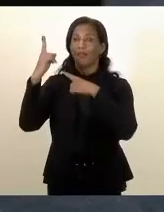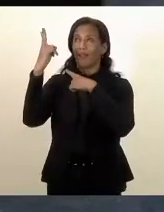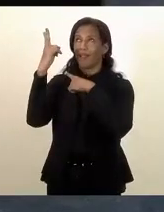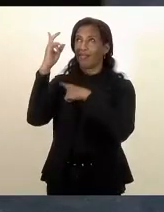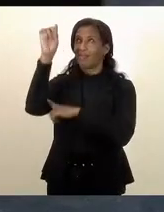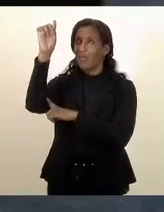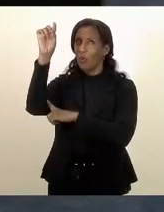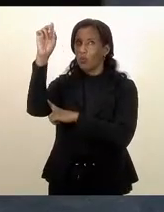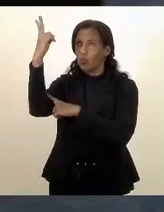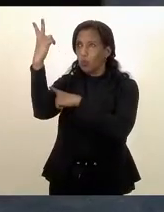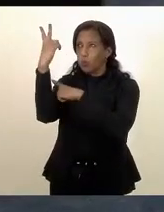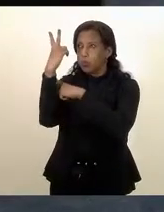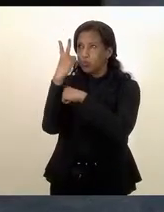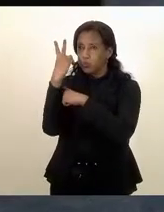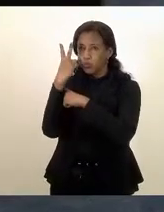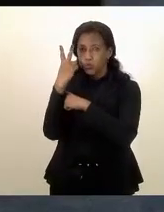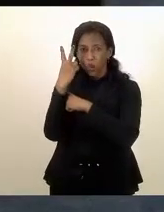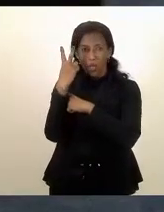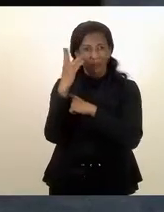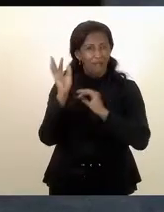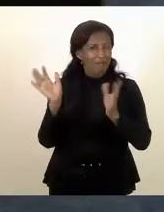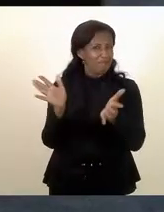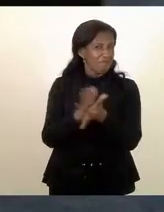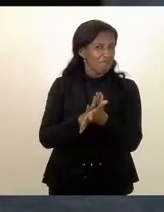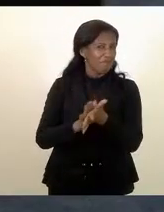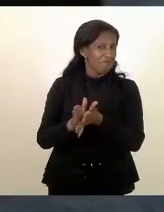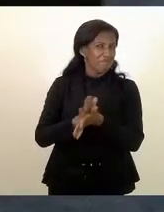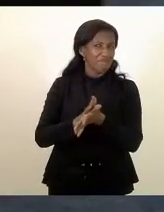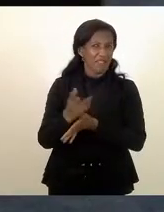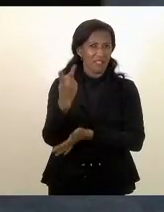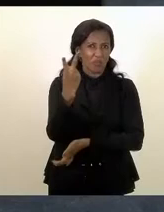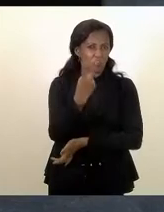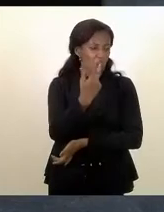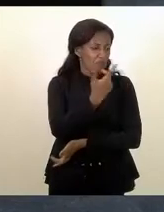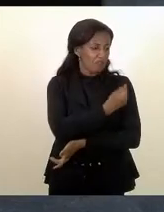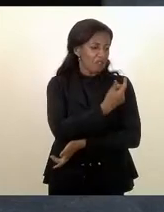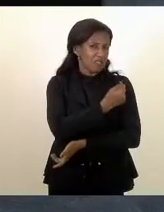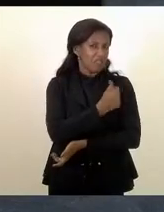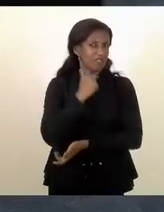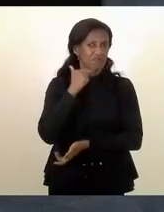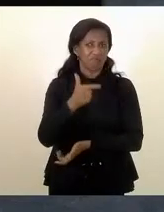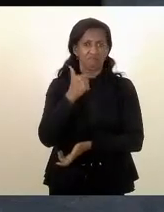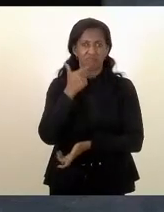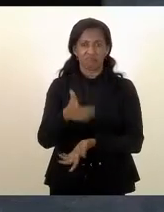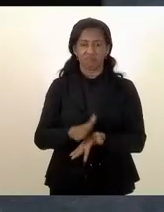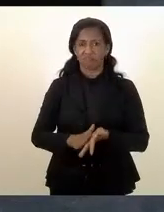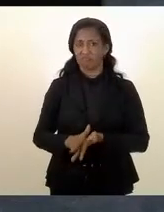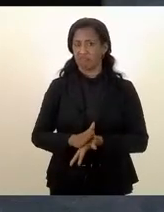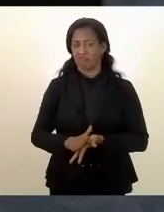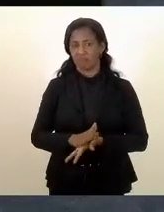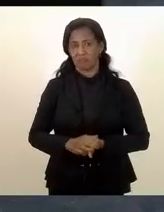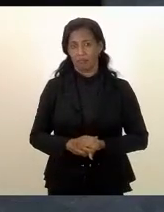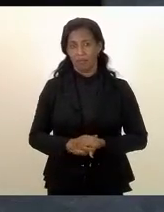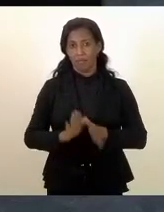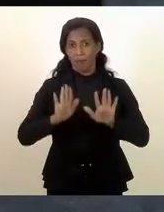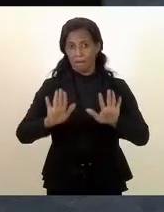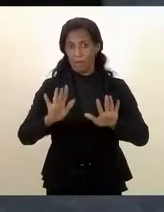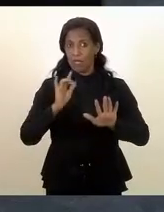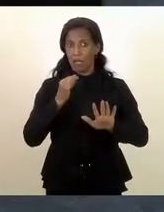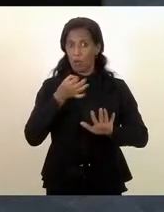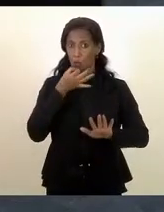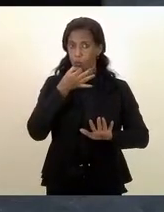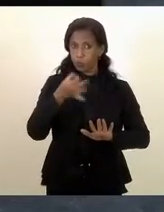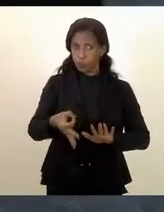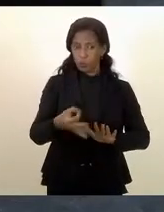Deus nem as duas vacinas nos contempla lembra entretanto a minha sugestão